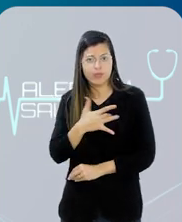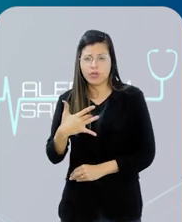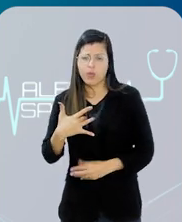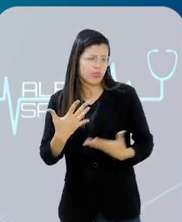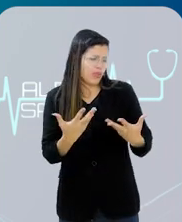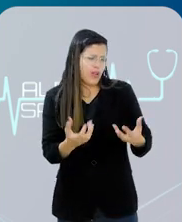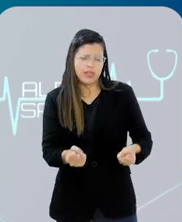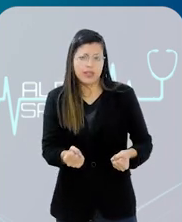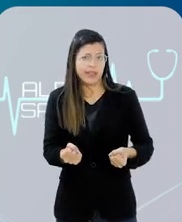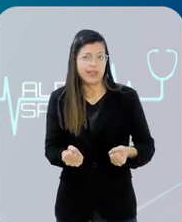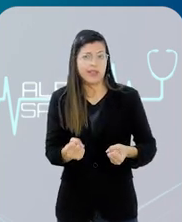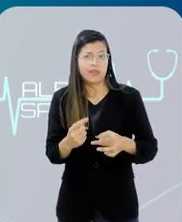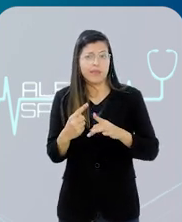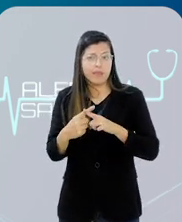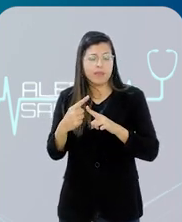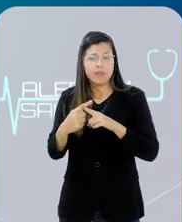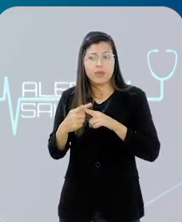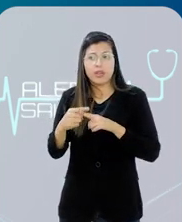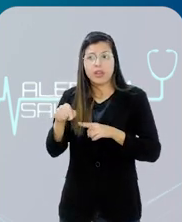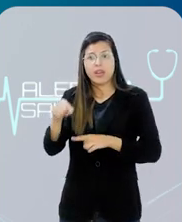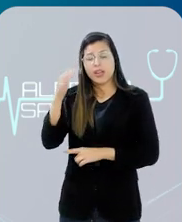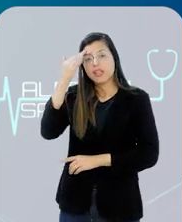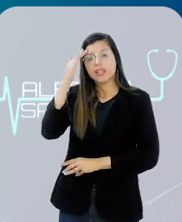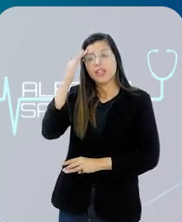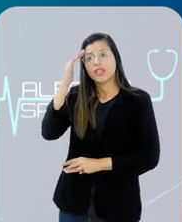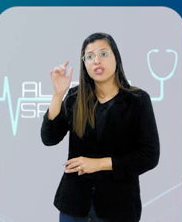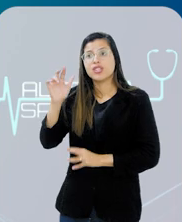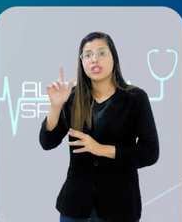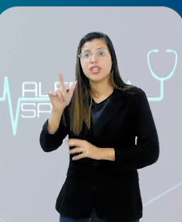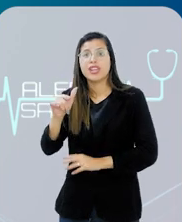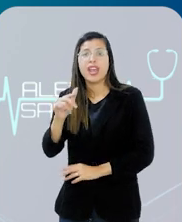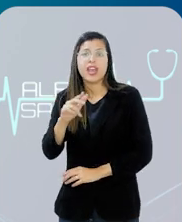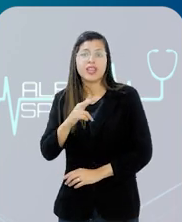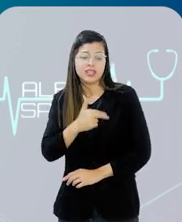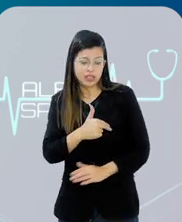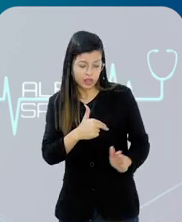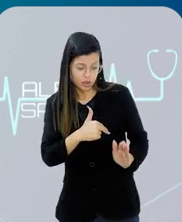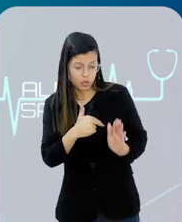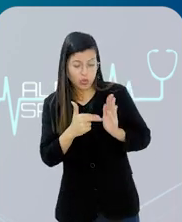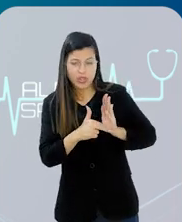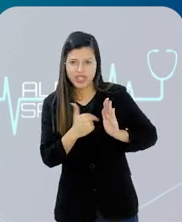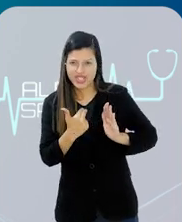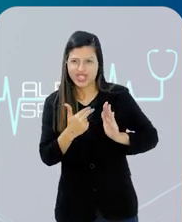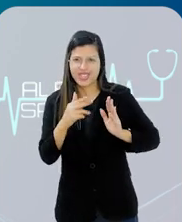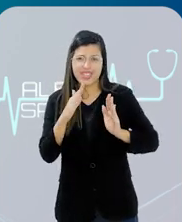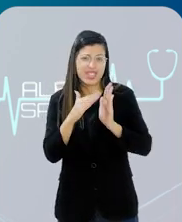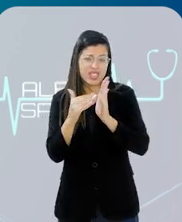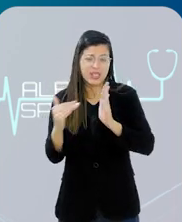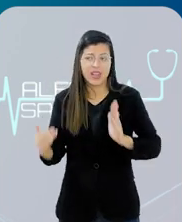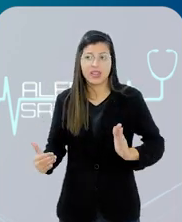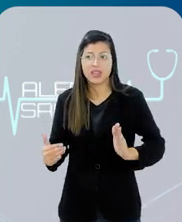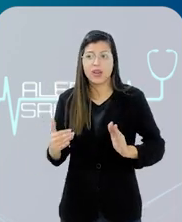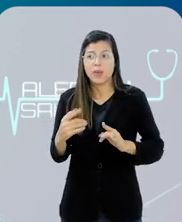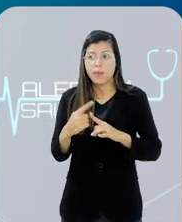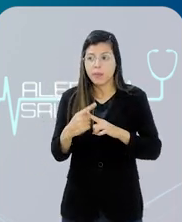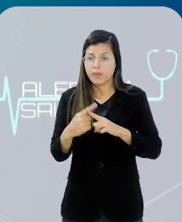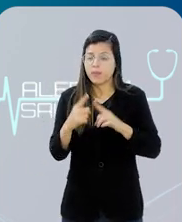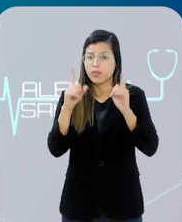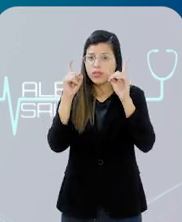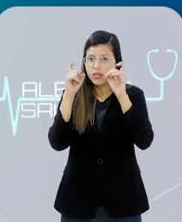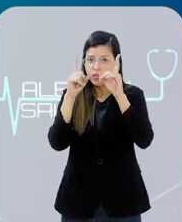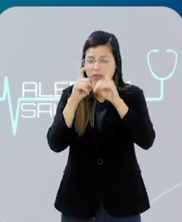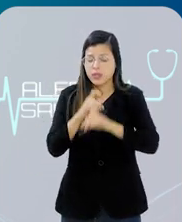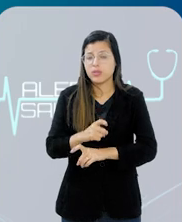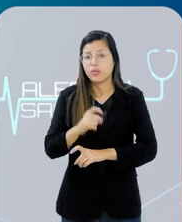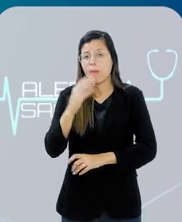negado. Porque a saúde suplementar entende como sendo isso uma cirurgia estética. Por quê? É muito difícil